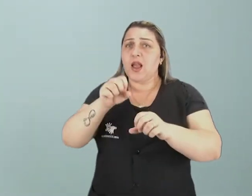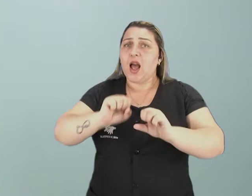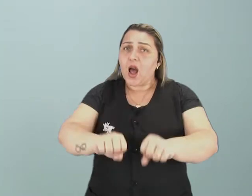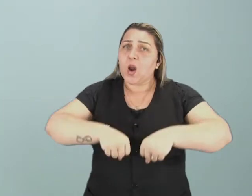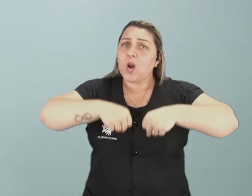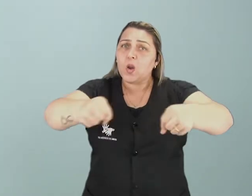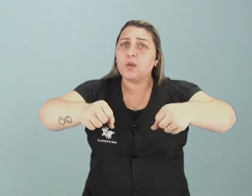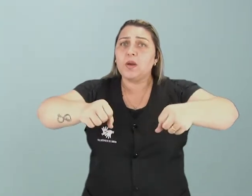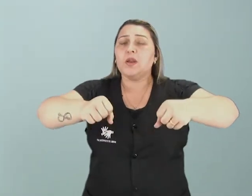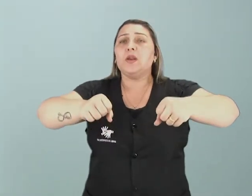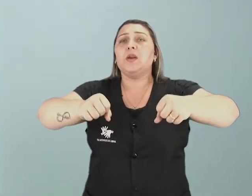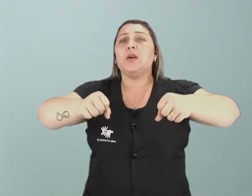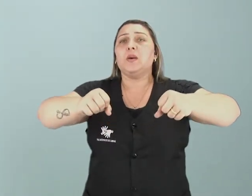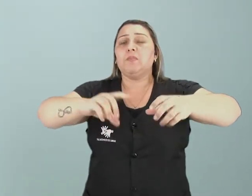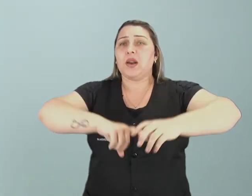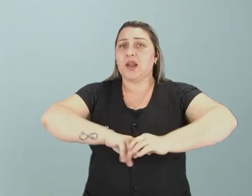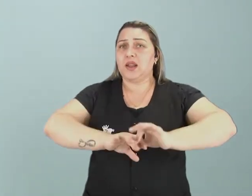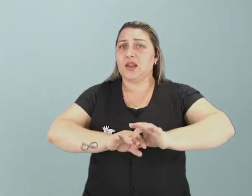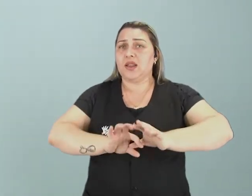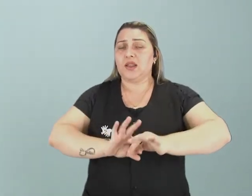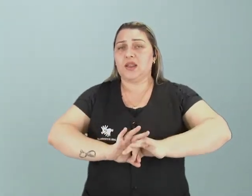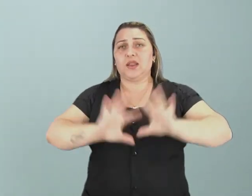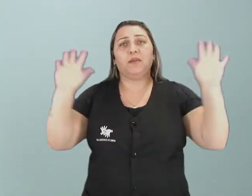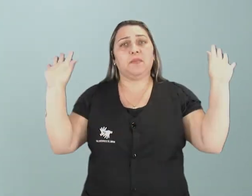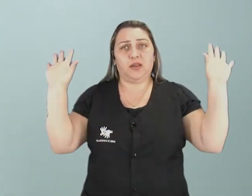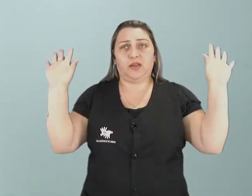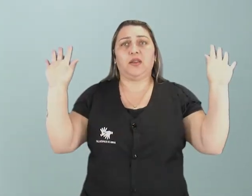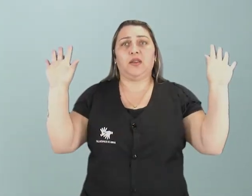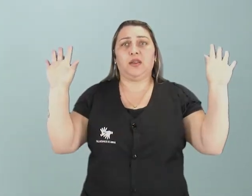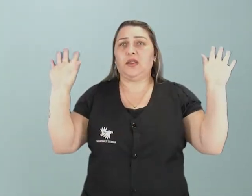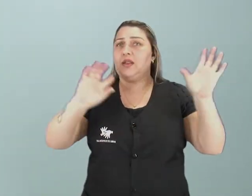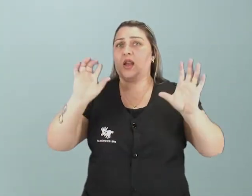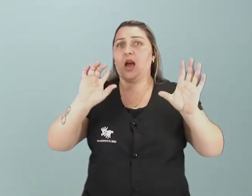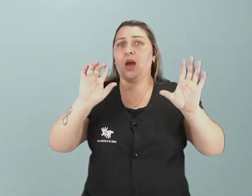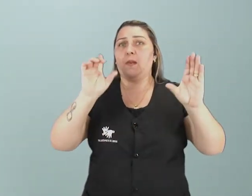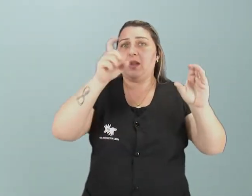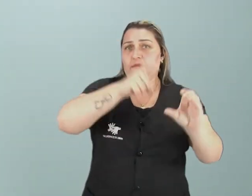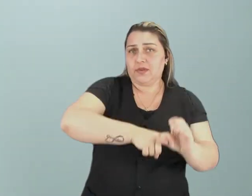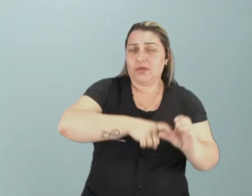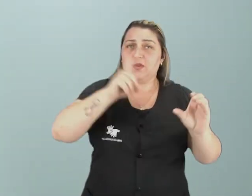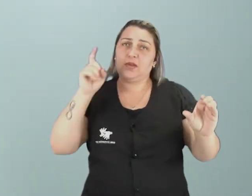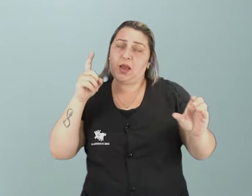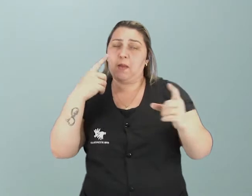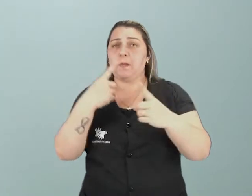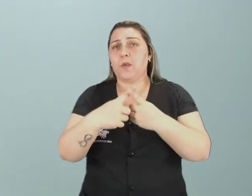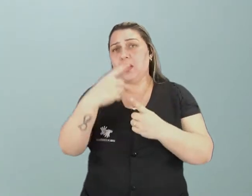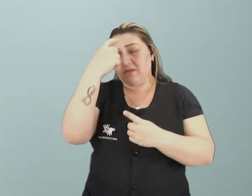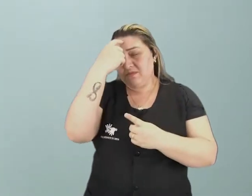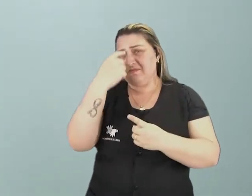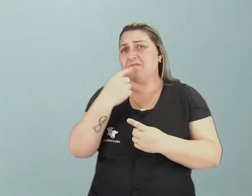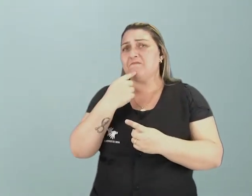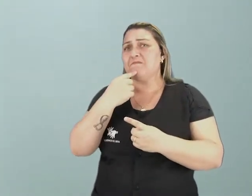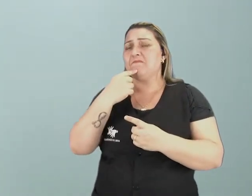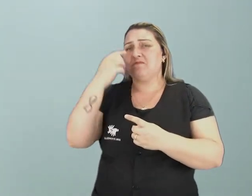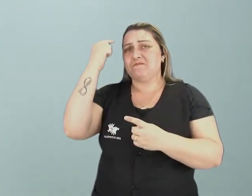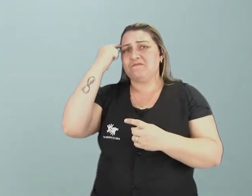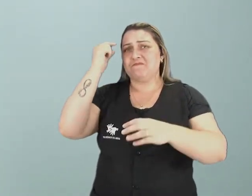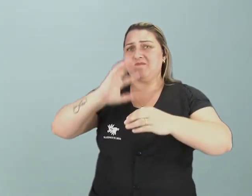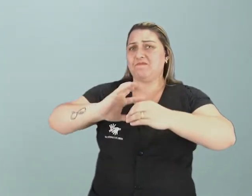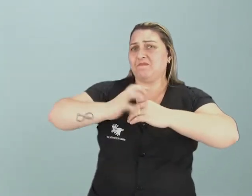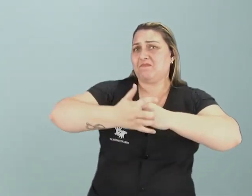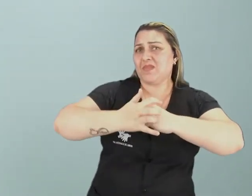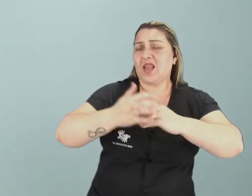independência e por sua autonomia. E não pela descolonização, porque essa imagem que a gente tem ocidental, ela